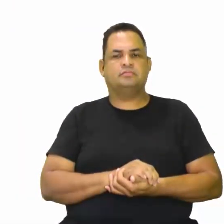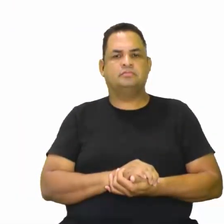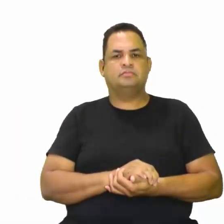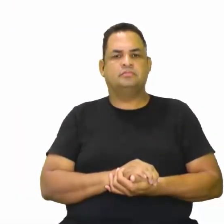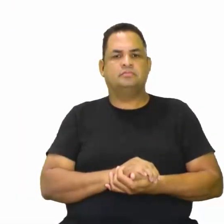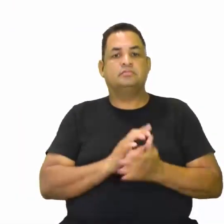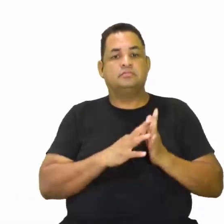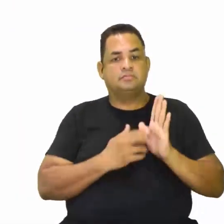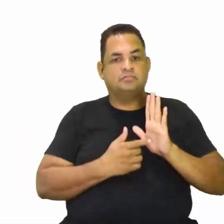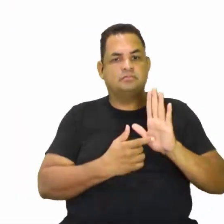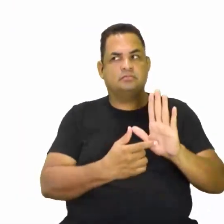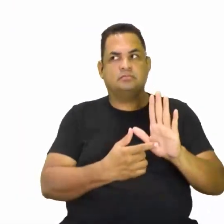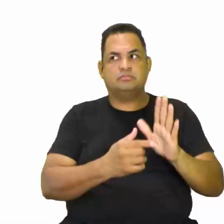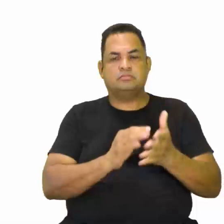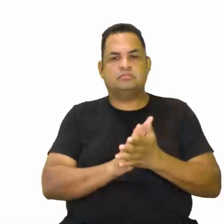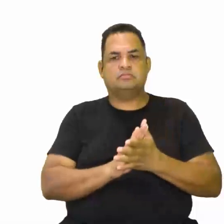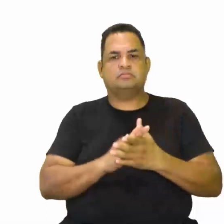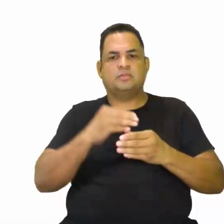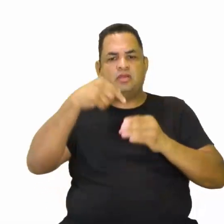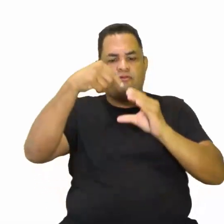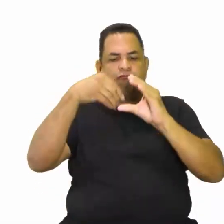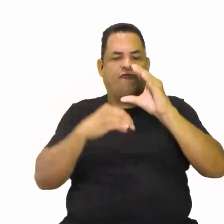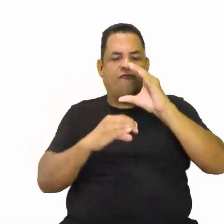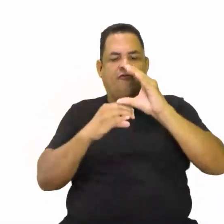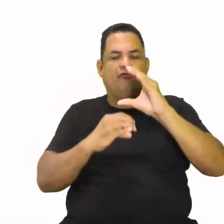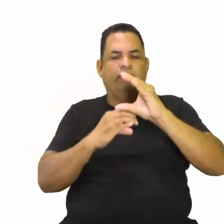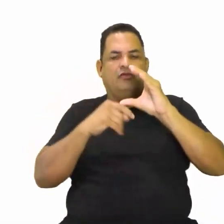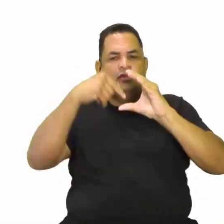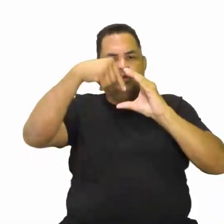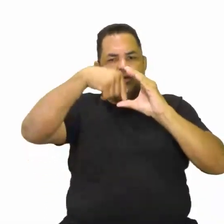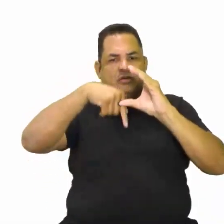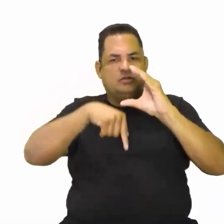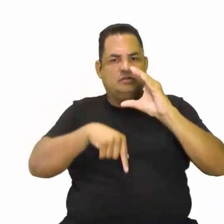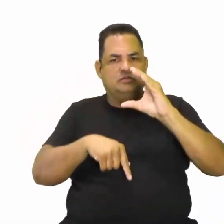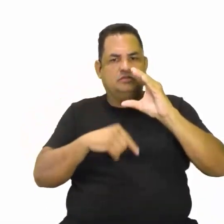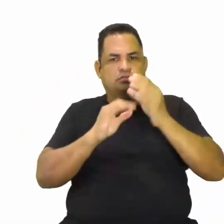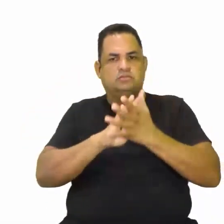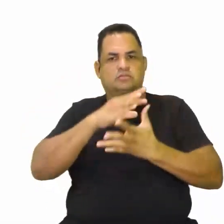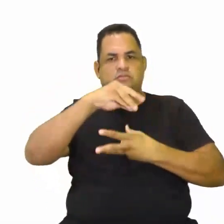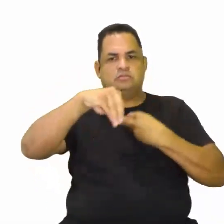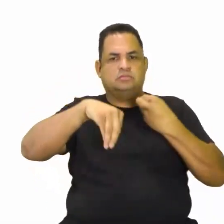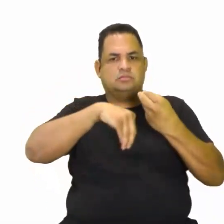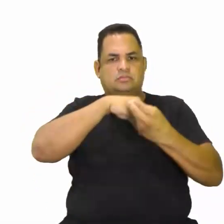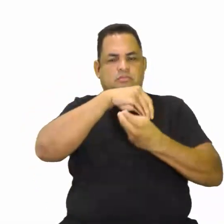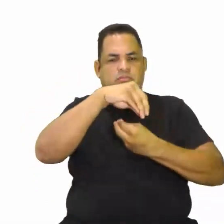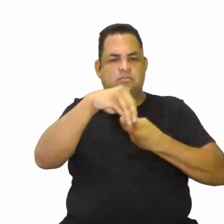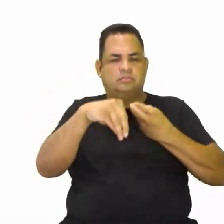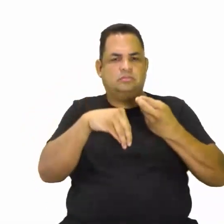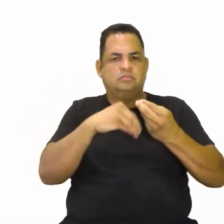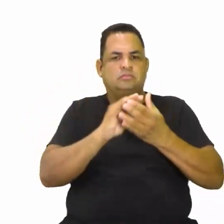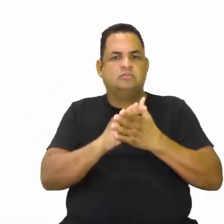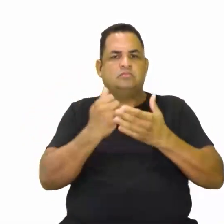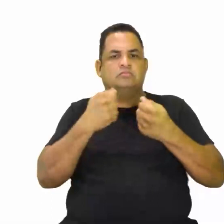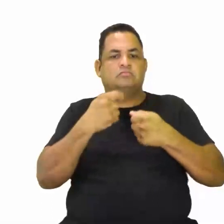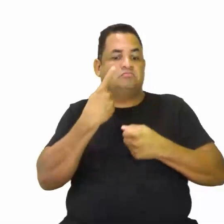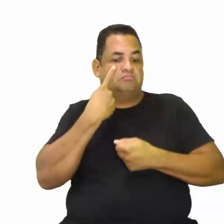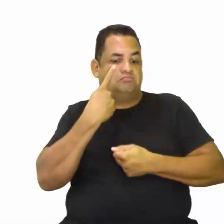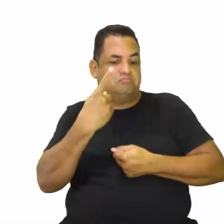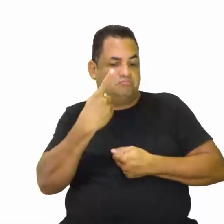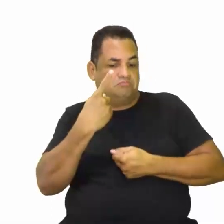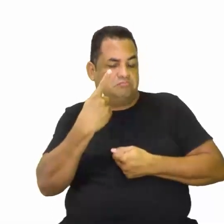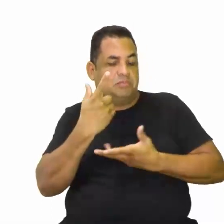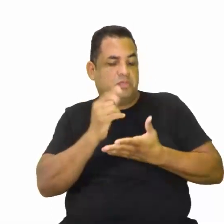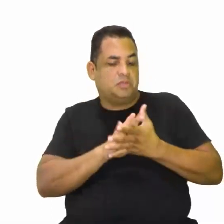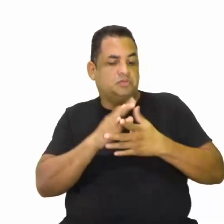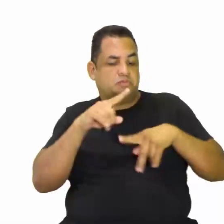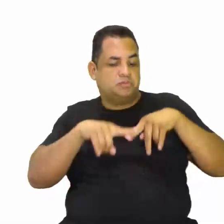a demonstração de uma filtração a vácuo. Então, nós temos aqui uma mistura heterogênea, são aquelas misturas que nós podemos ver os componentes a